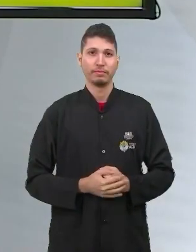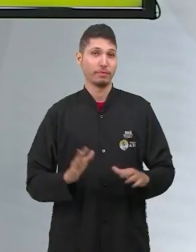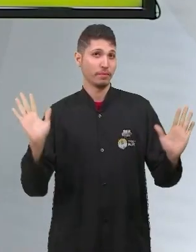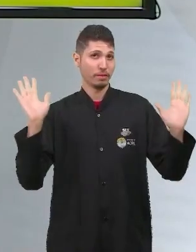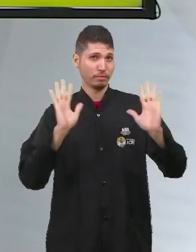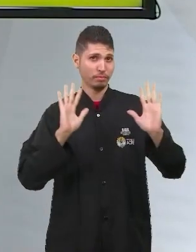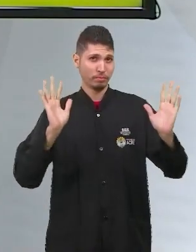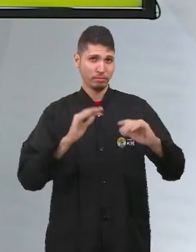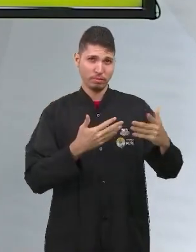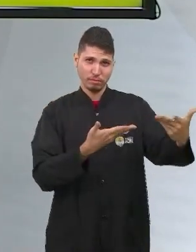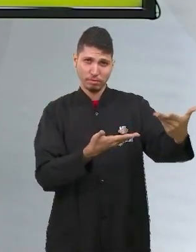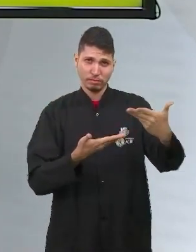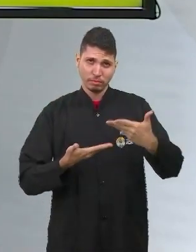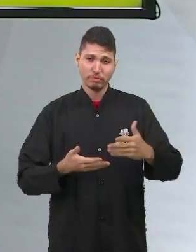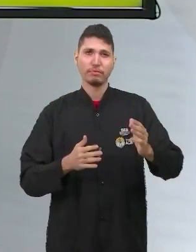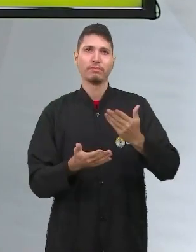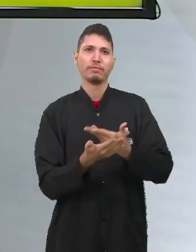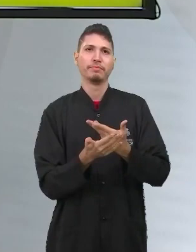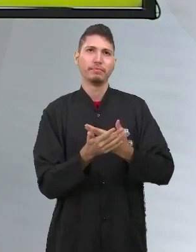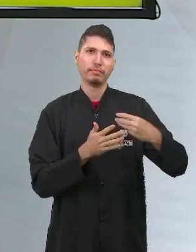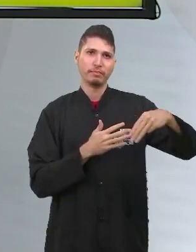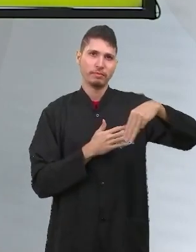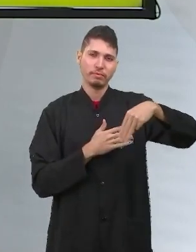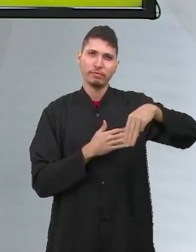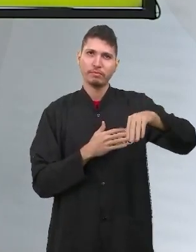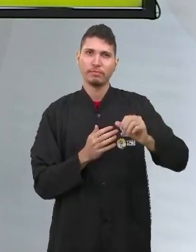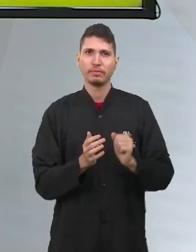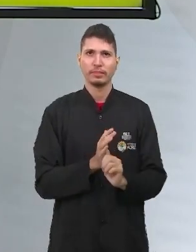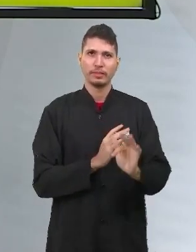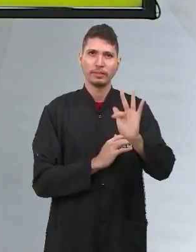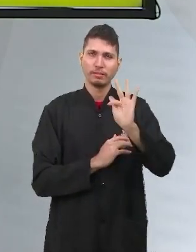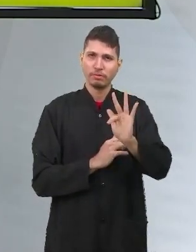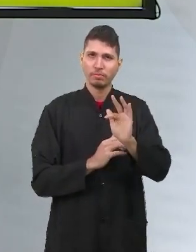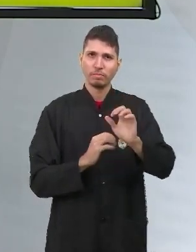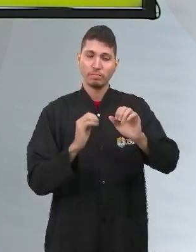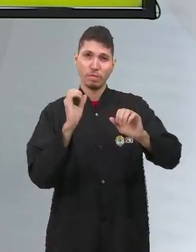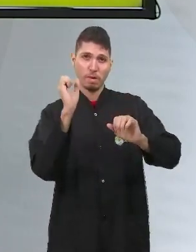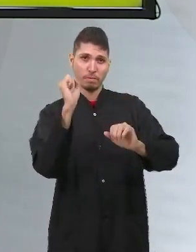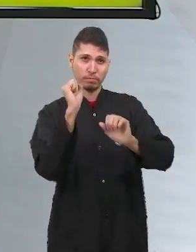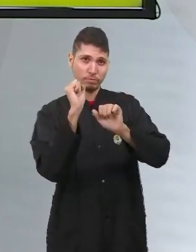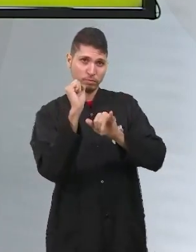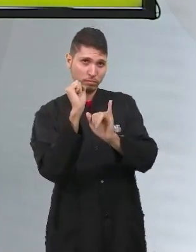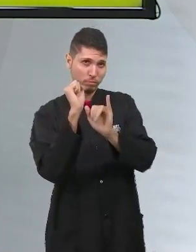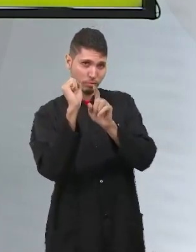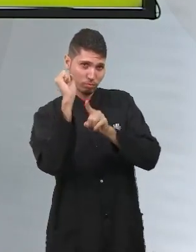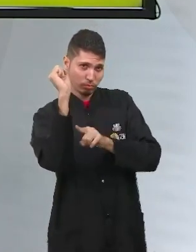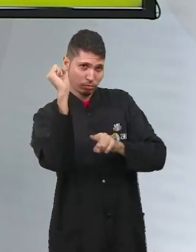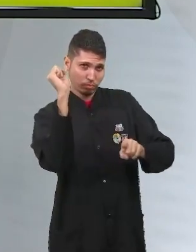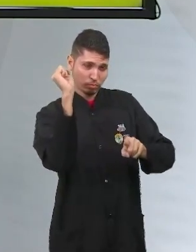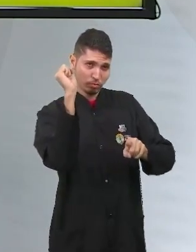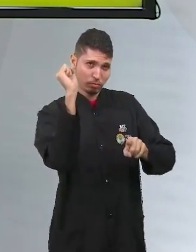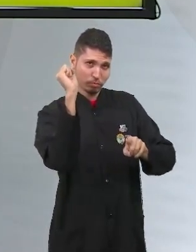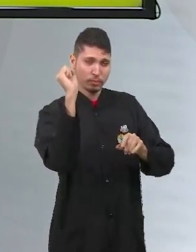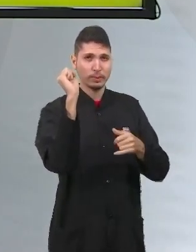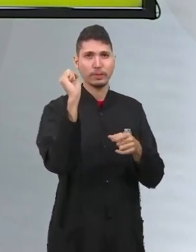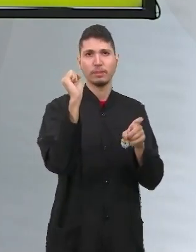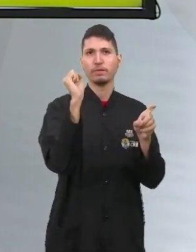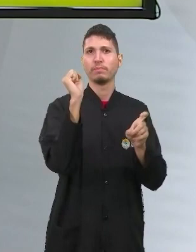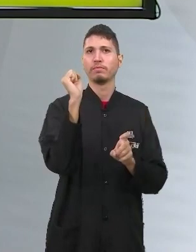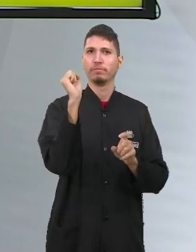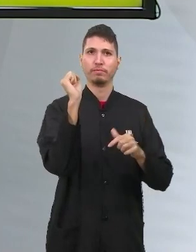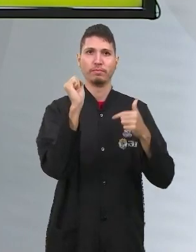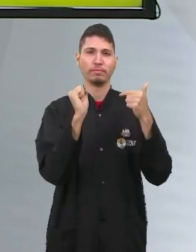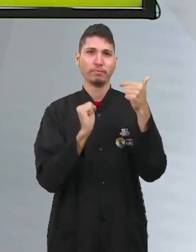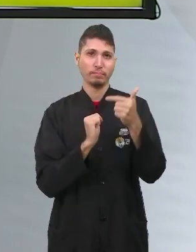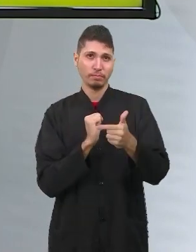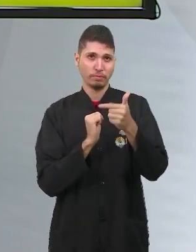Olá pessoal, sejam bem-vindos à aula de matemática, função polinomial do segundo grau. Essa aula de hoje ela traz um monte